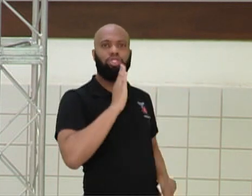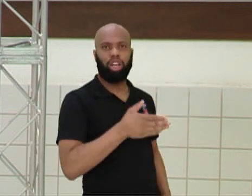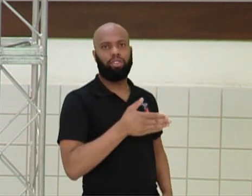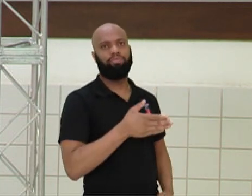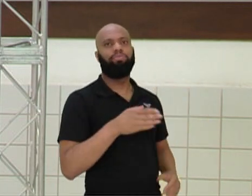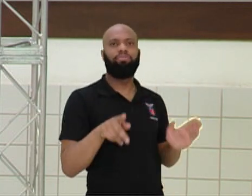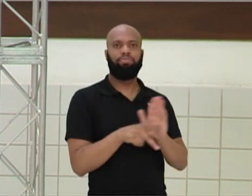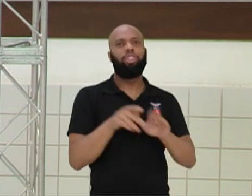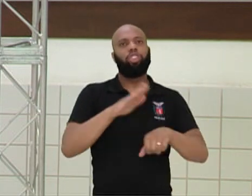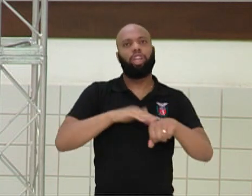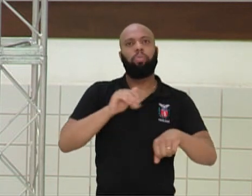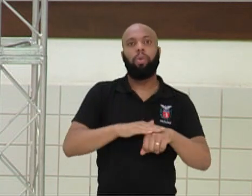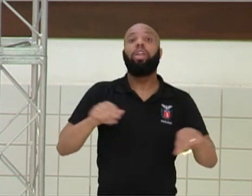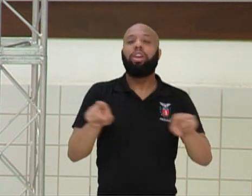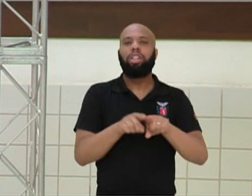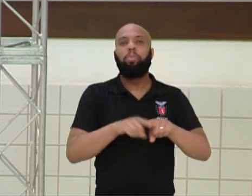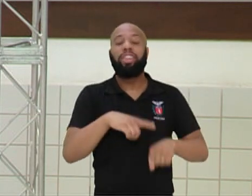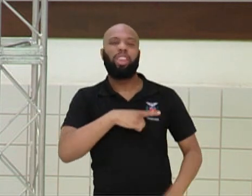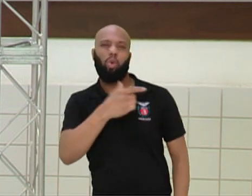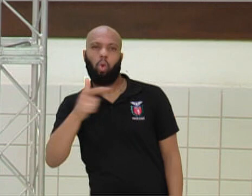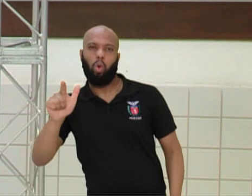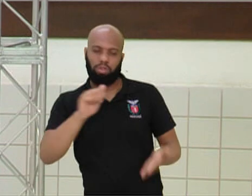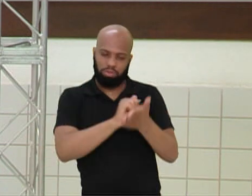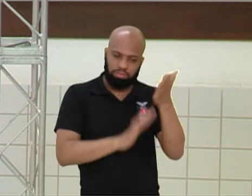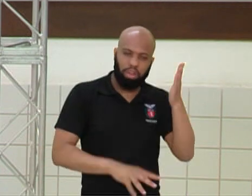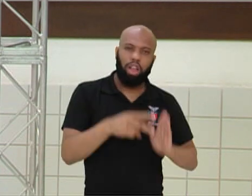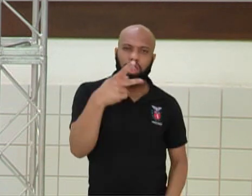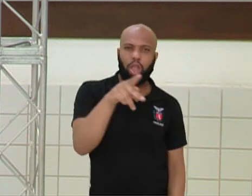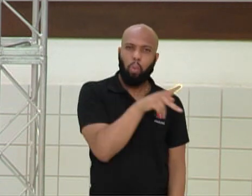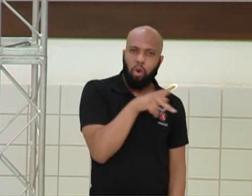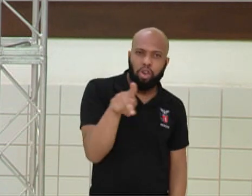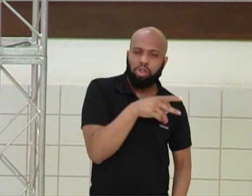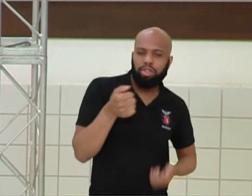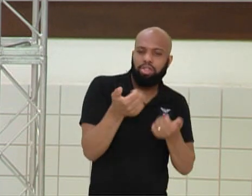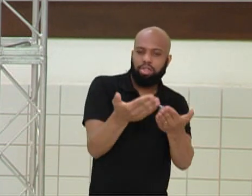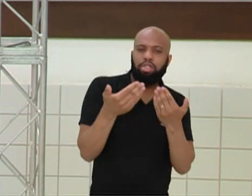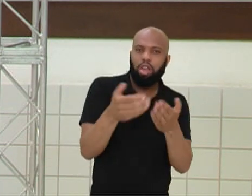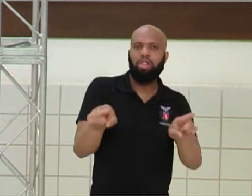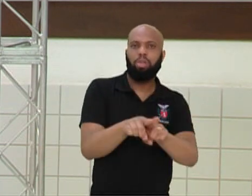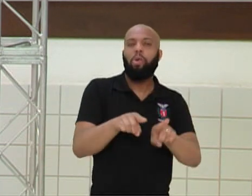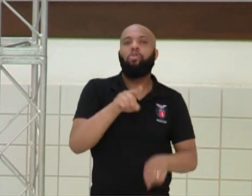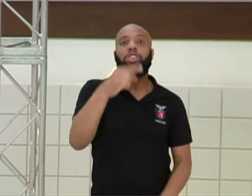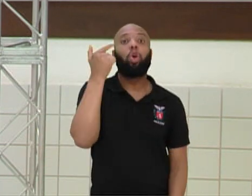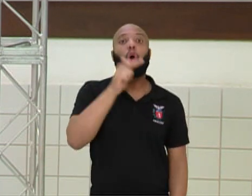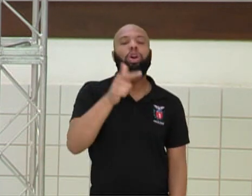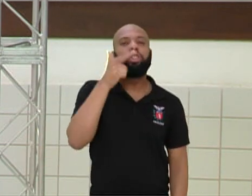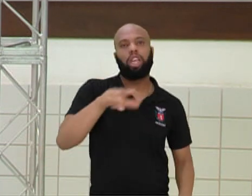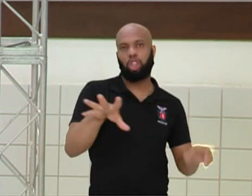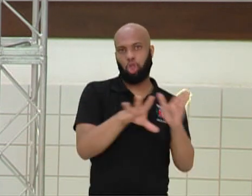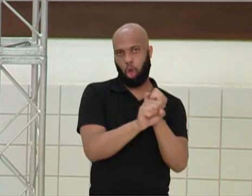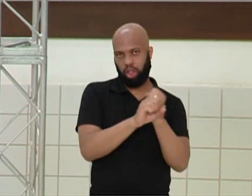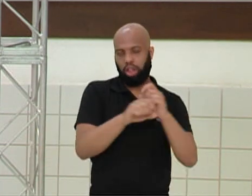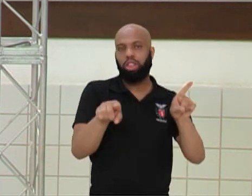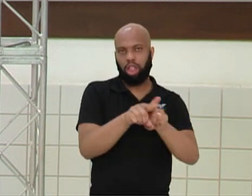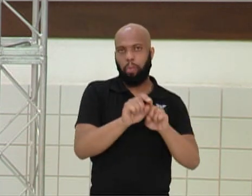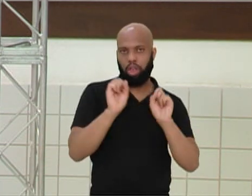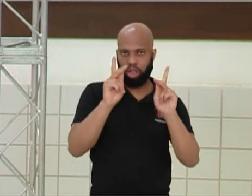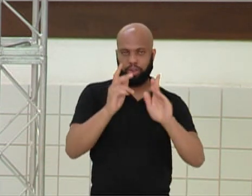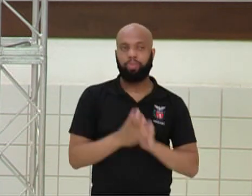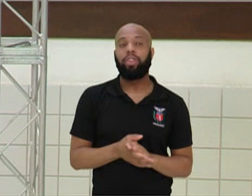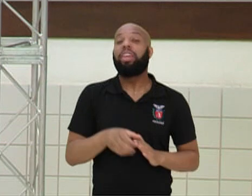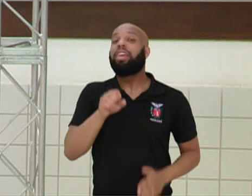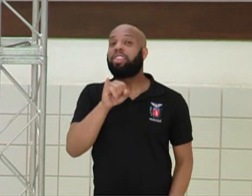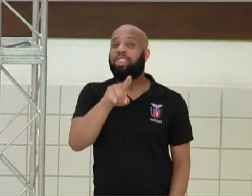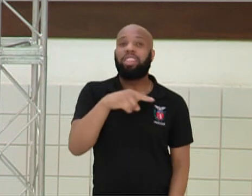realizar as atividades que provavelmente seu professor tenha disponibilizado para que você também tenha nota além das presenças, ok?